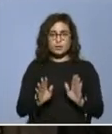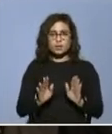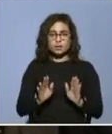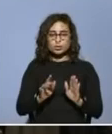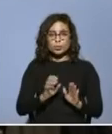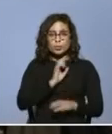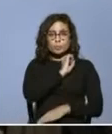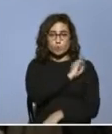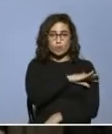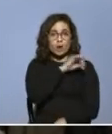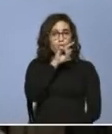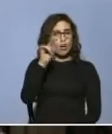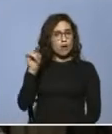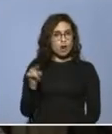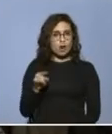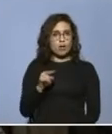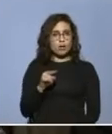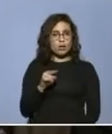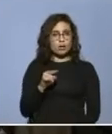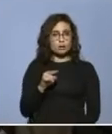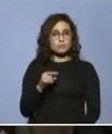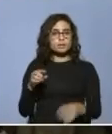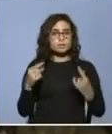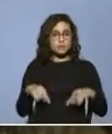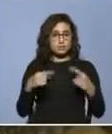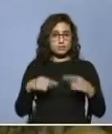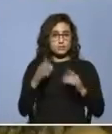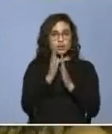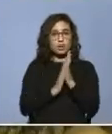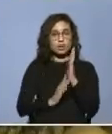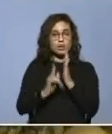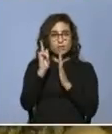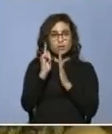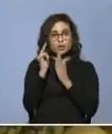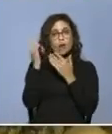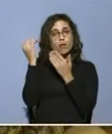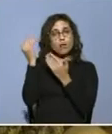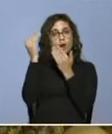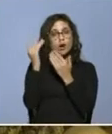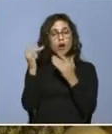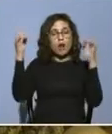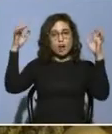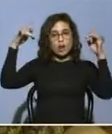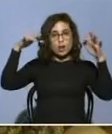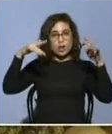esta pobreza e por meio dela, a glória divina tudo envolvia.